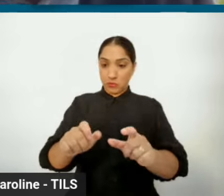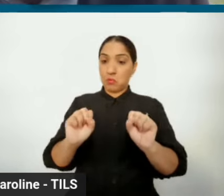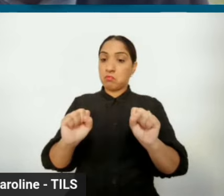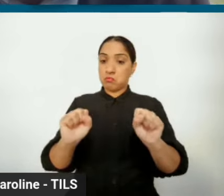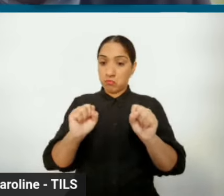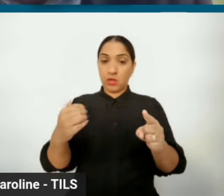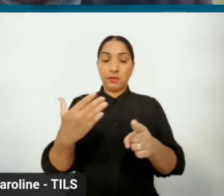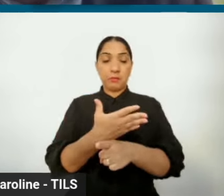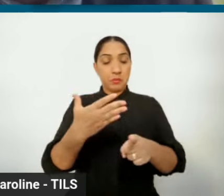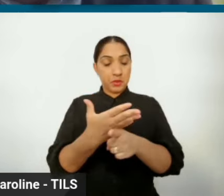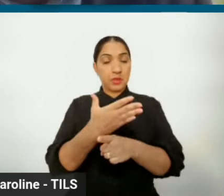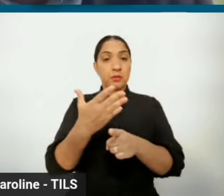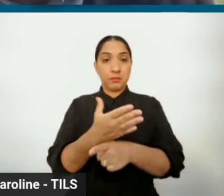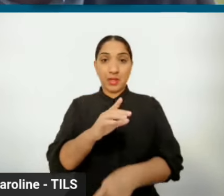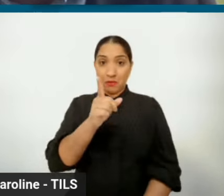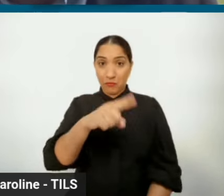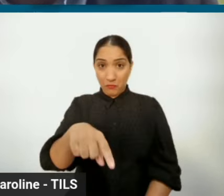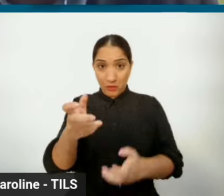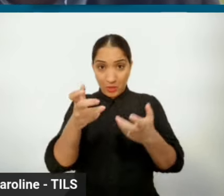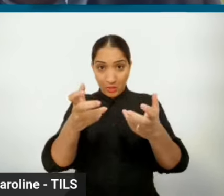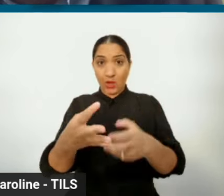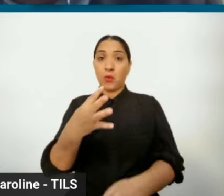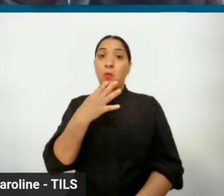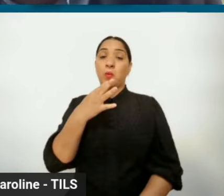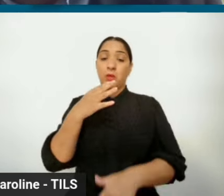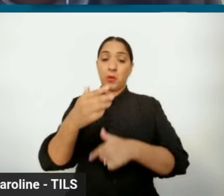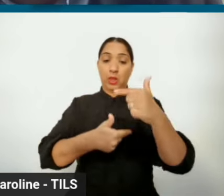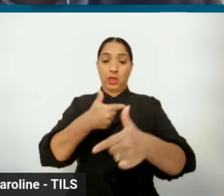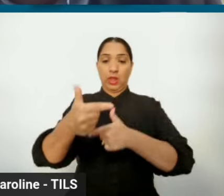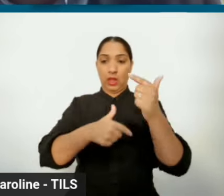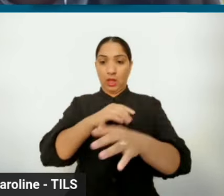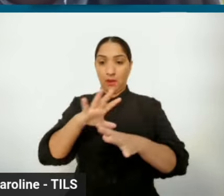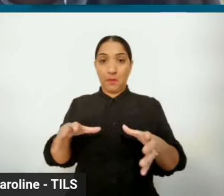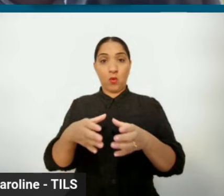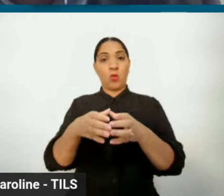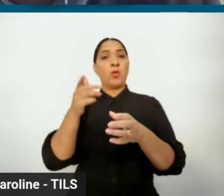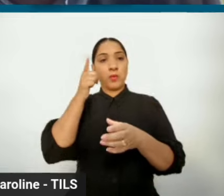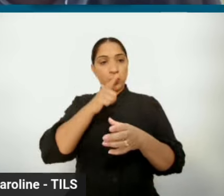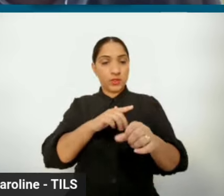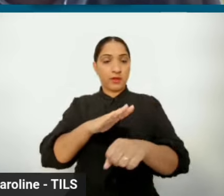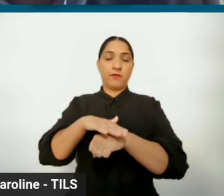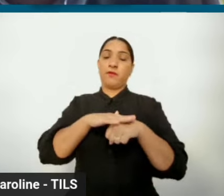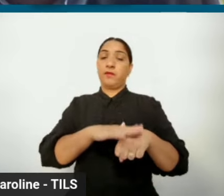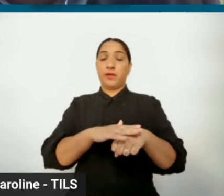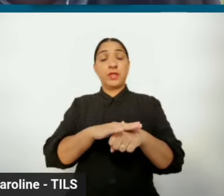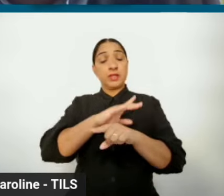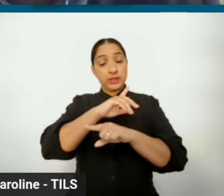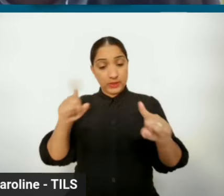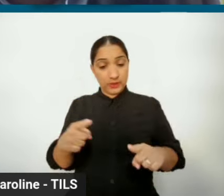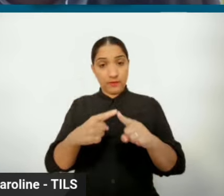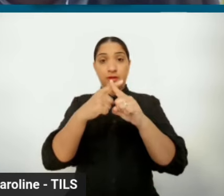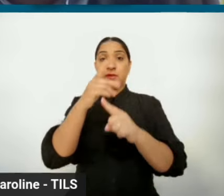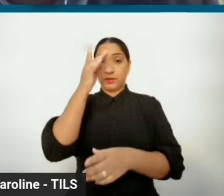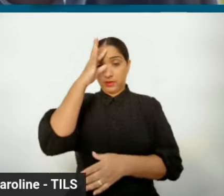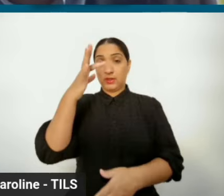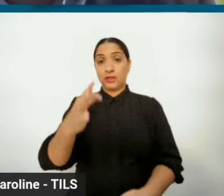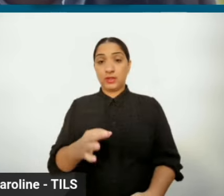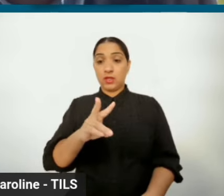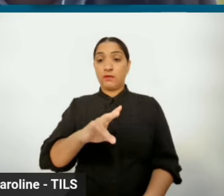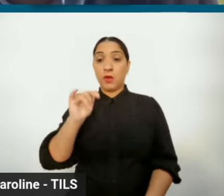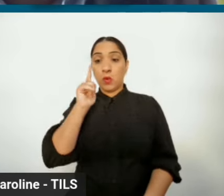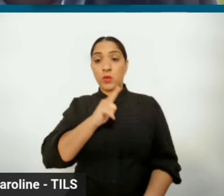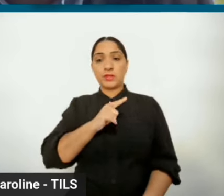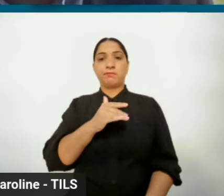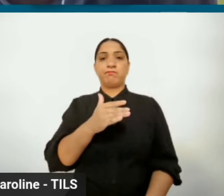o trabalho que foi realizado pelo grupo. E a gente sabe, o desafio é ter certeza de convencer as pessoas